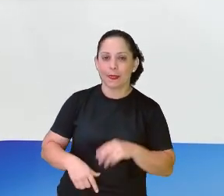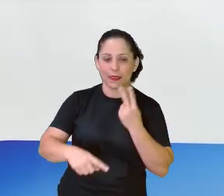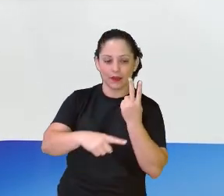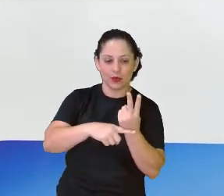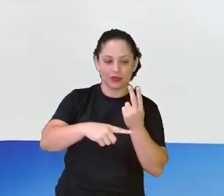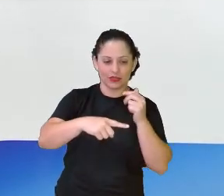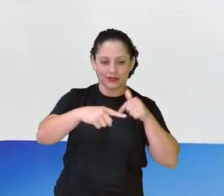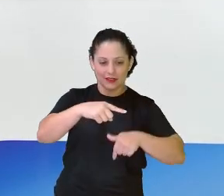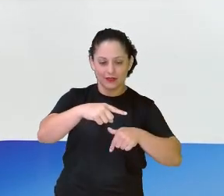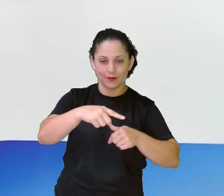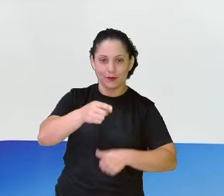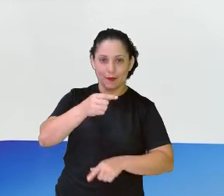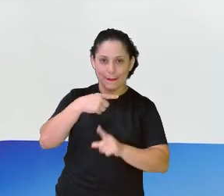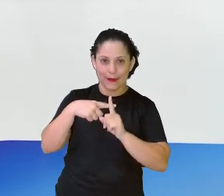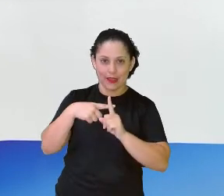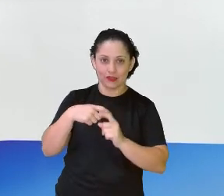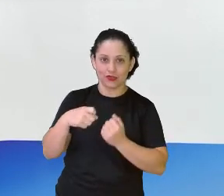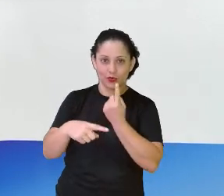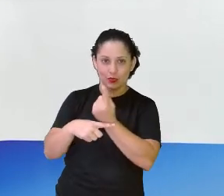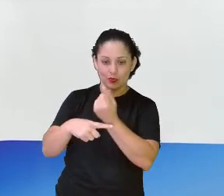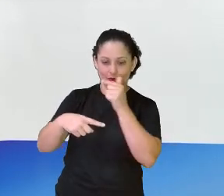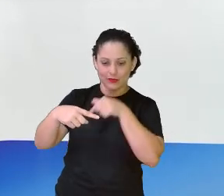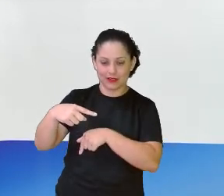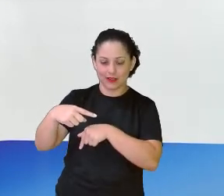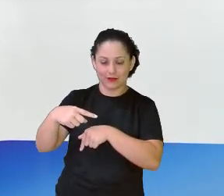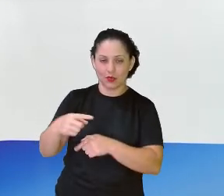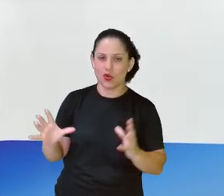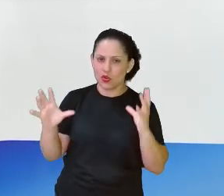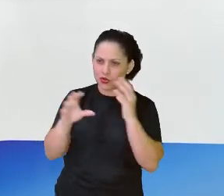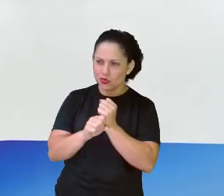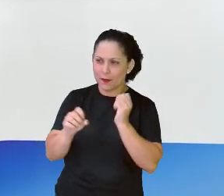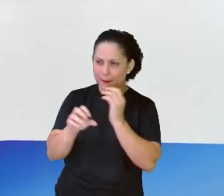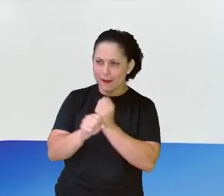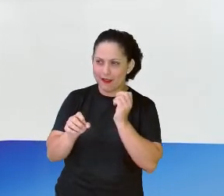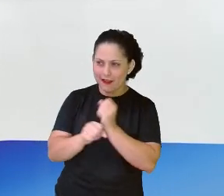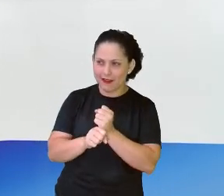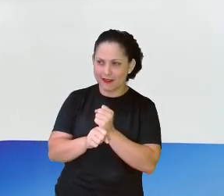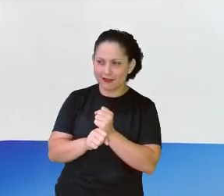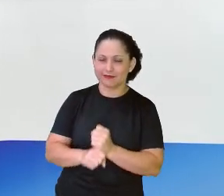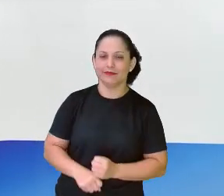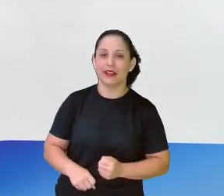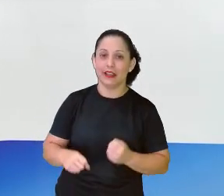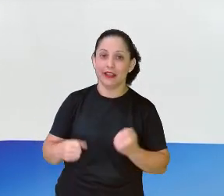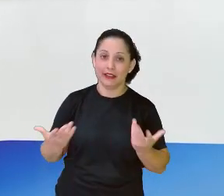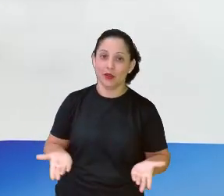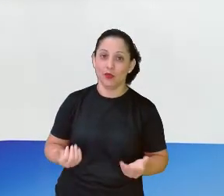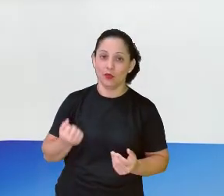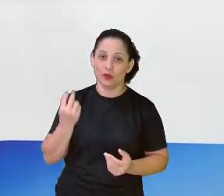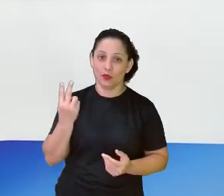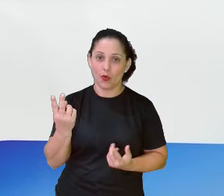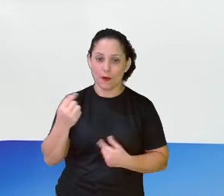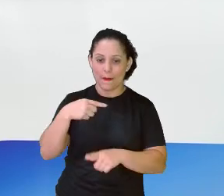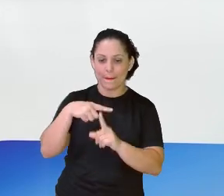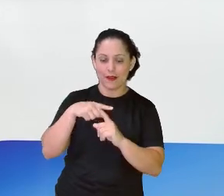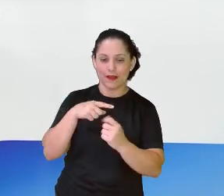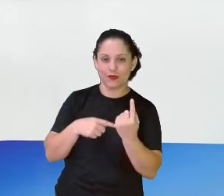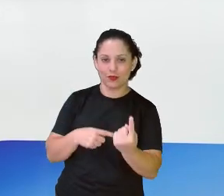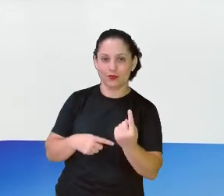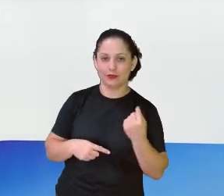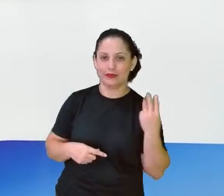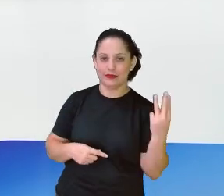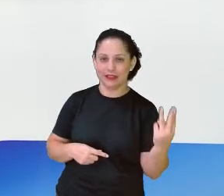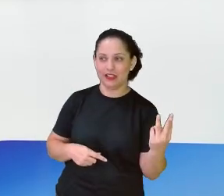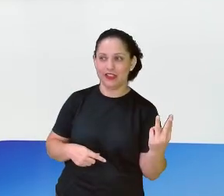2/7 mais 1/7. Somei, né? Fiz uma adição do numerador, repeti o